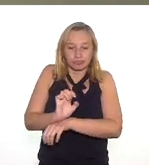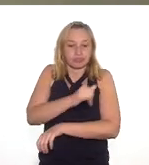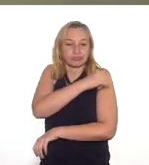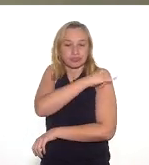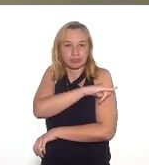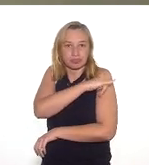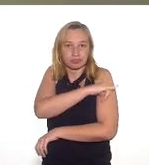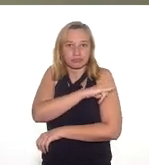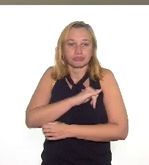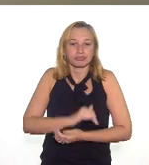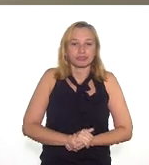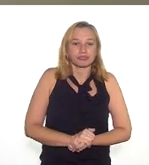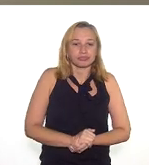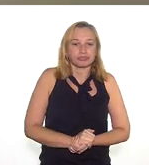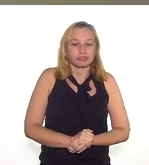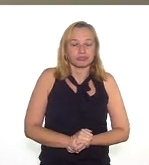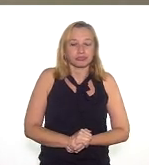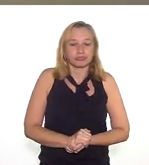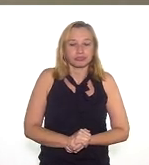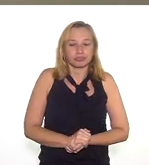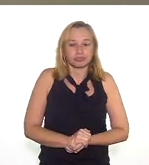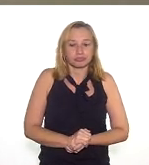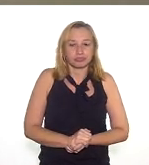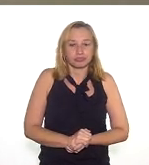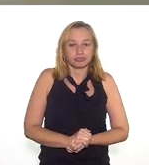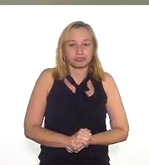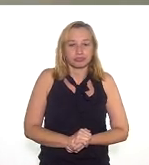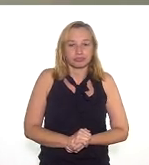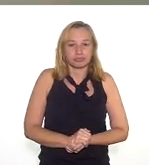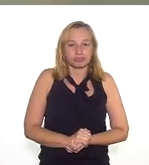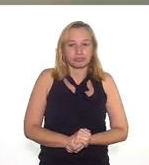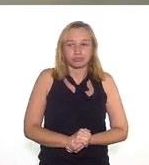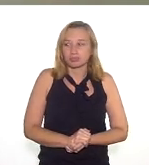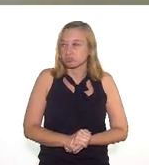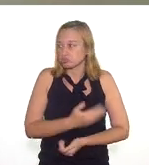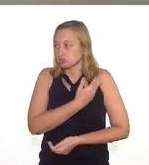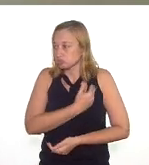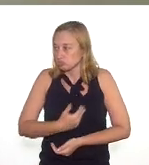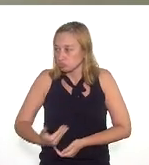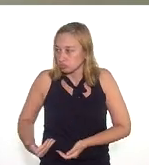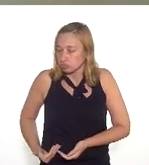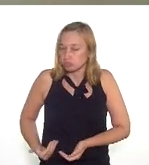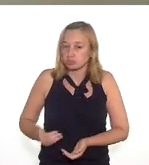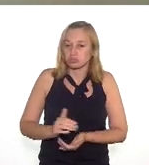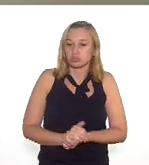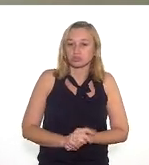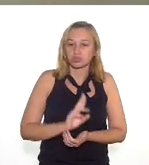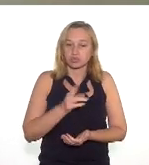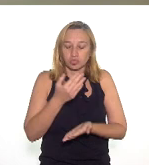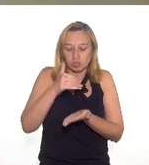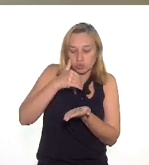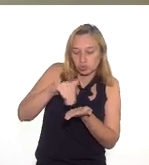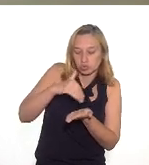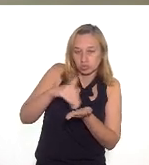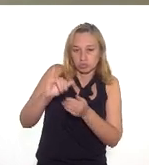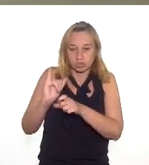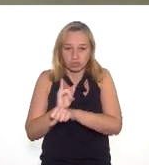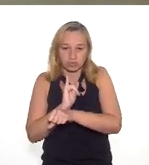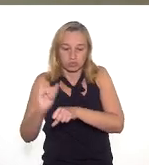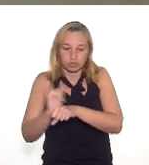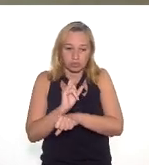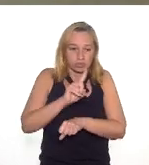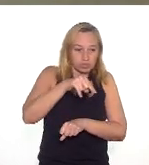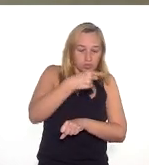Janeiro, através, quer seja do governador, o secretário de Planejamento, ou